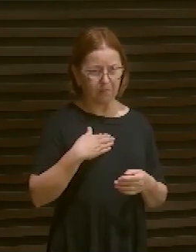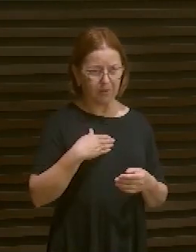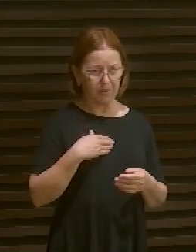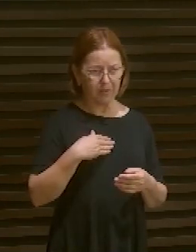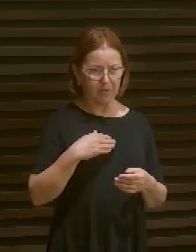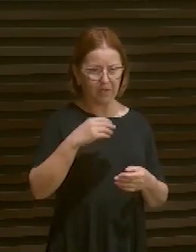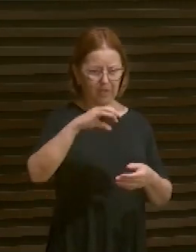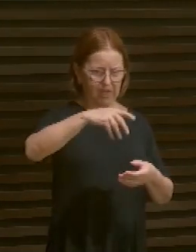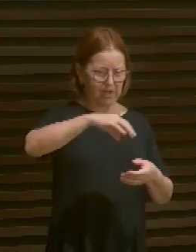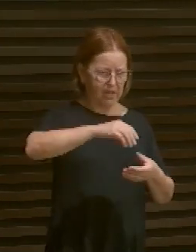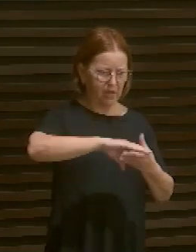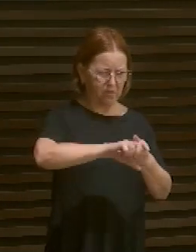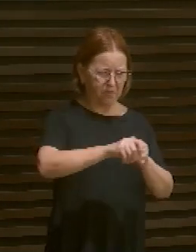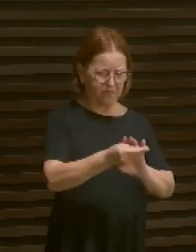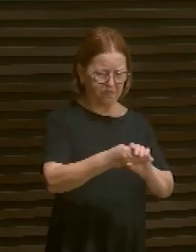e desinfecta.